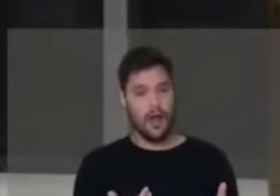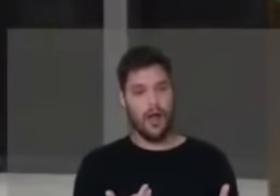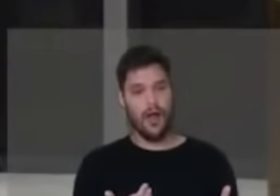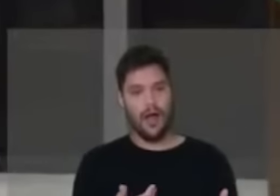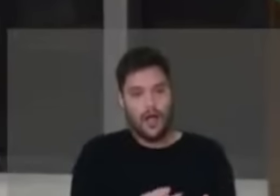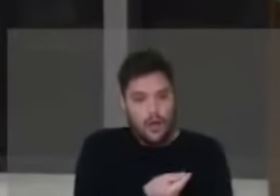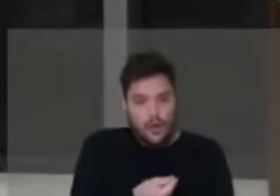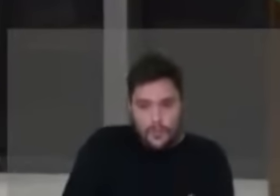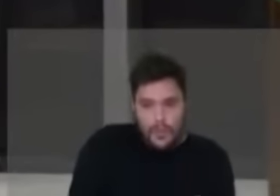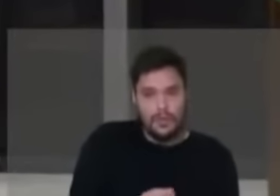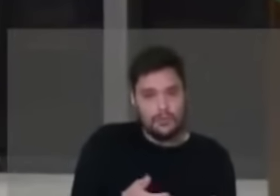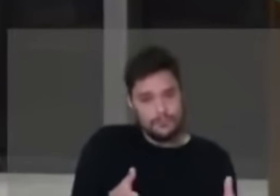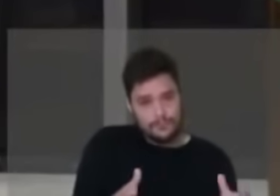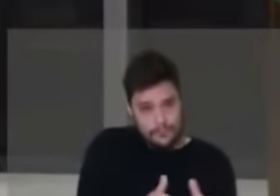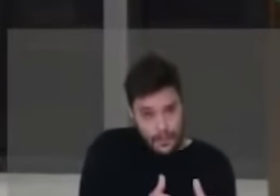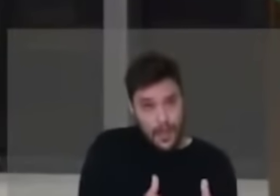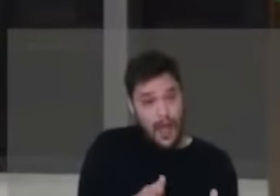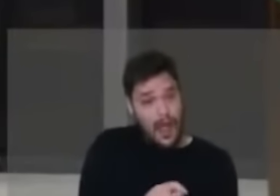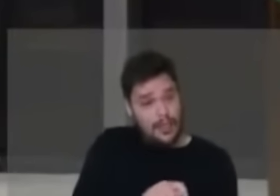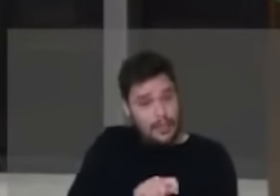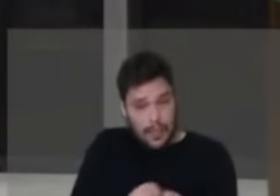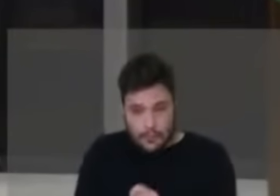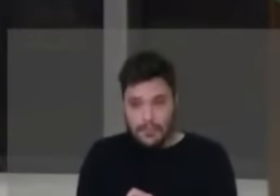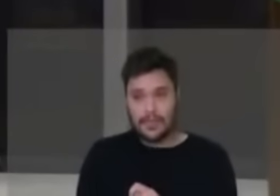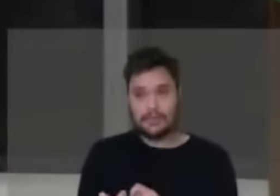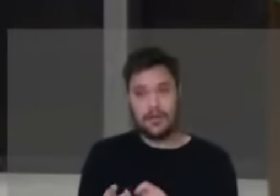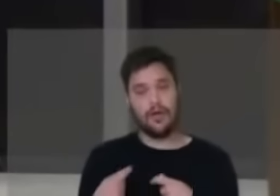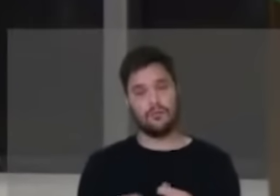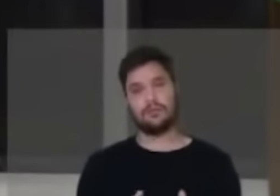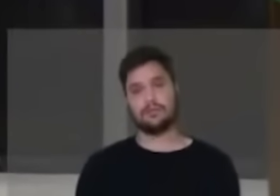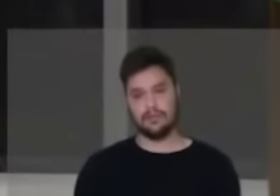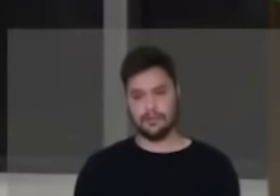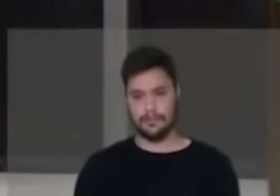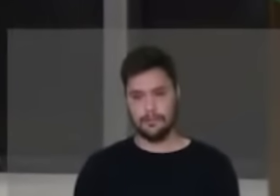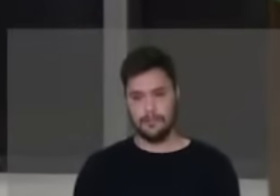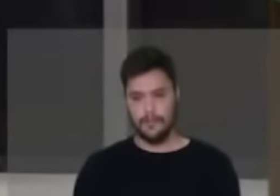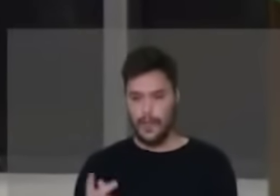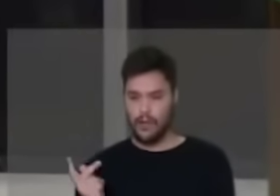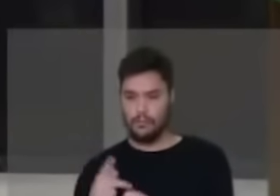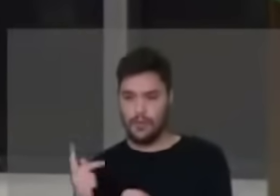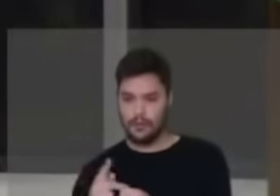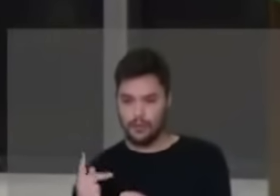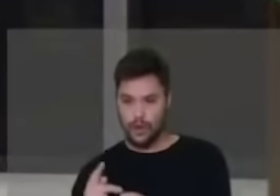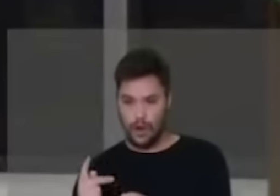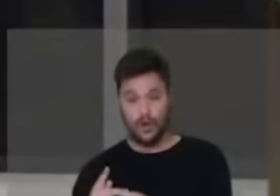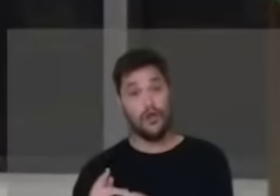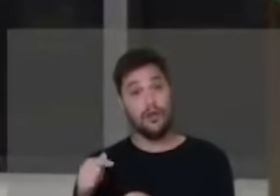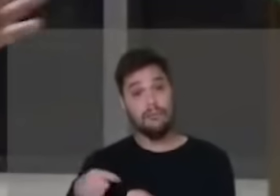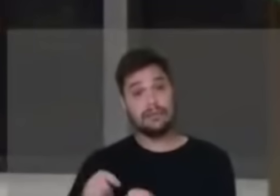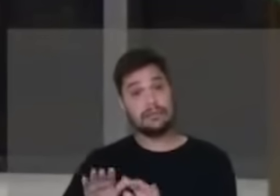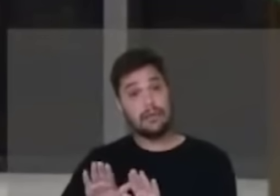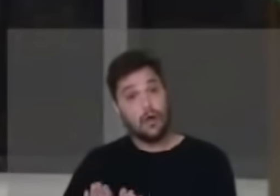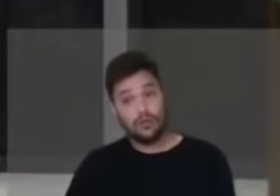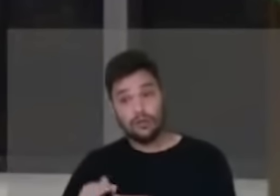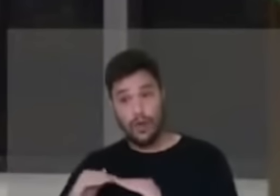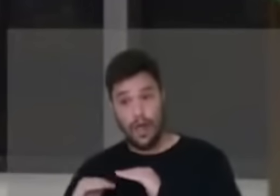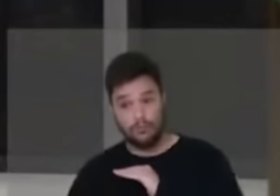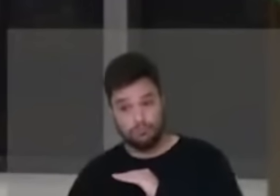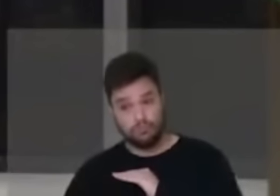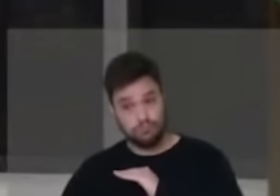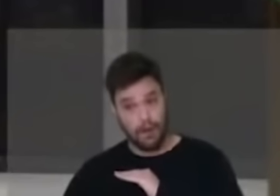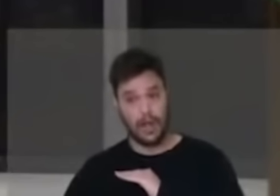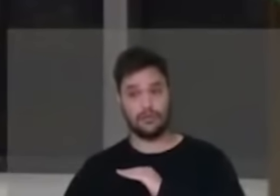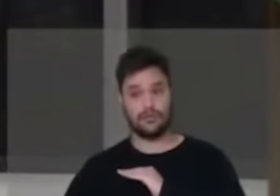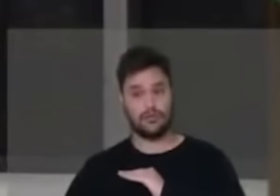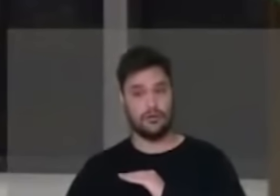economia, é preciso pensar em adaptação, é preciso que o petróleo permaneça onde está, embaixo da terra. Porque